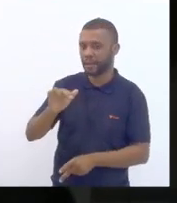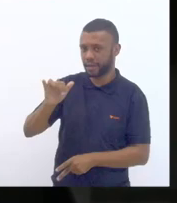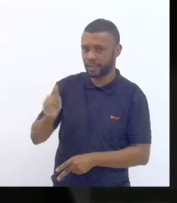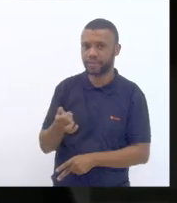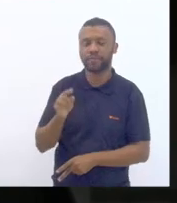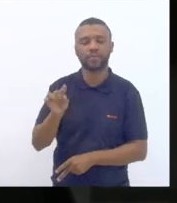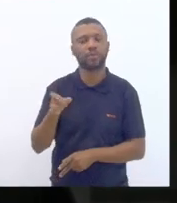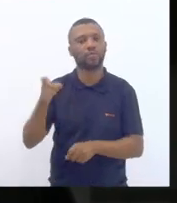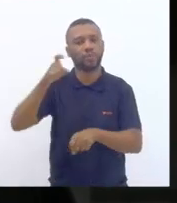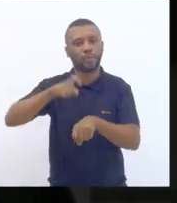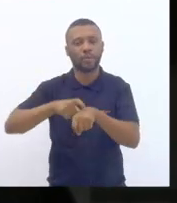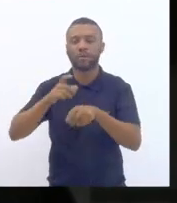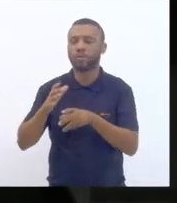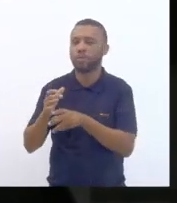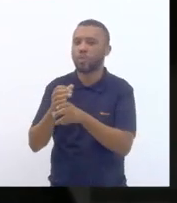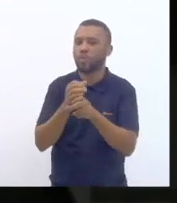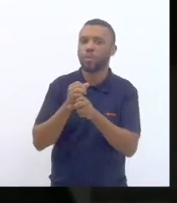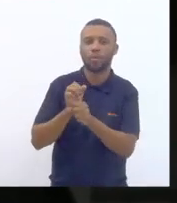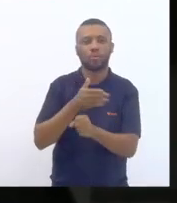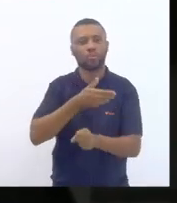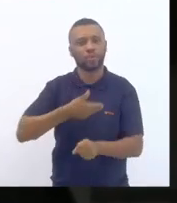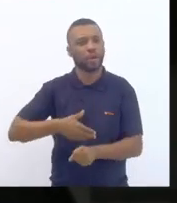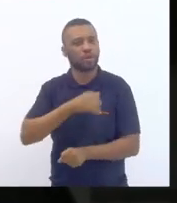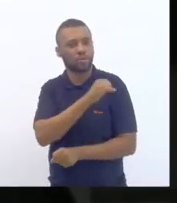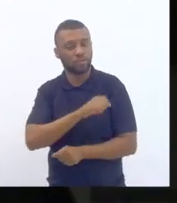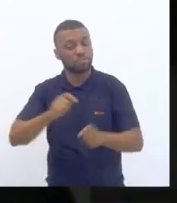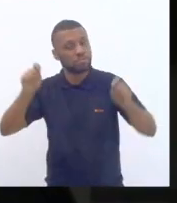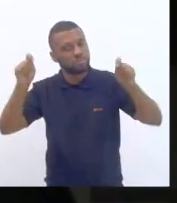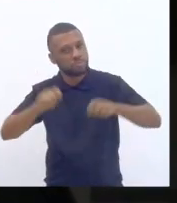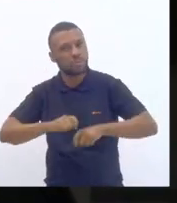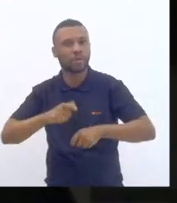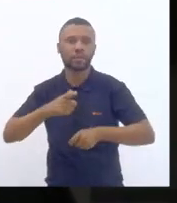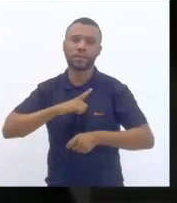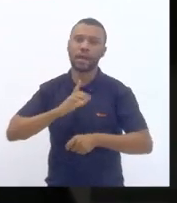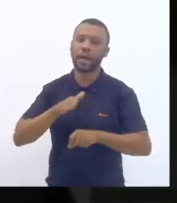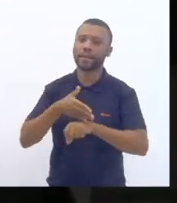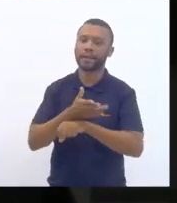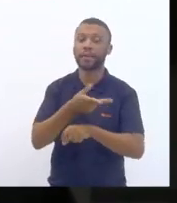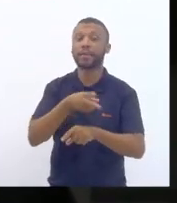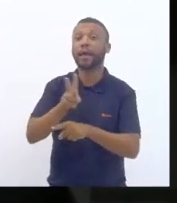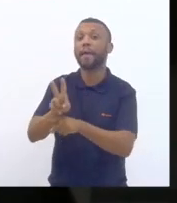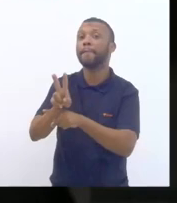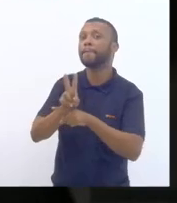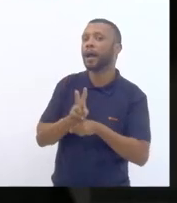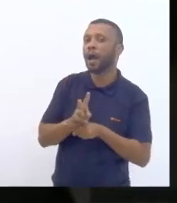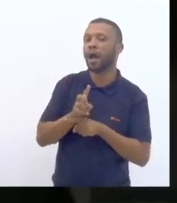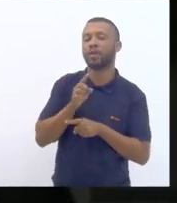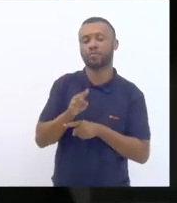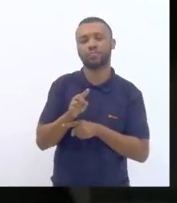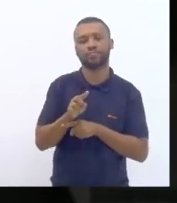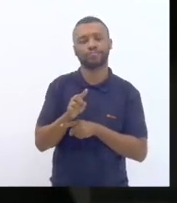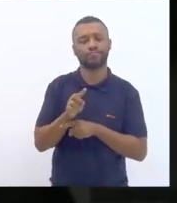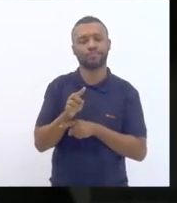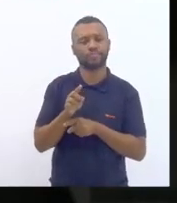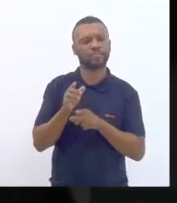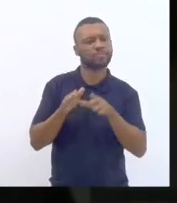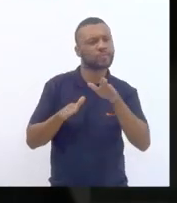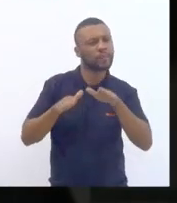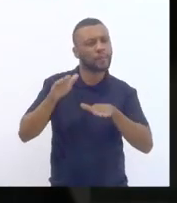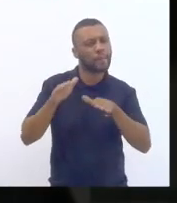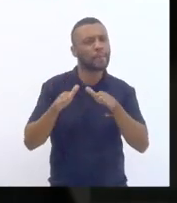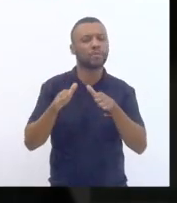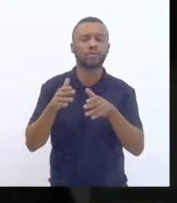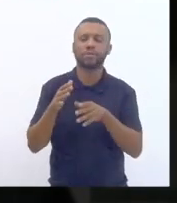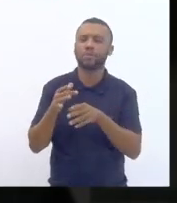os cortes no estado puderam ter acesso a esse provisionamento de na ordem dia um